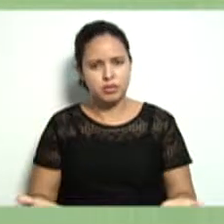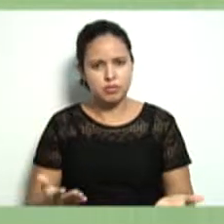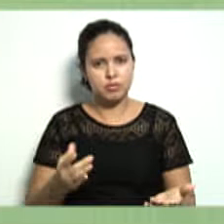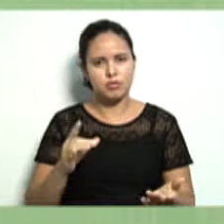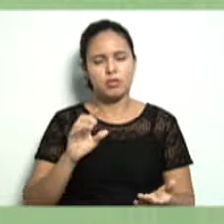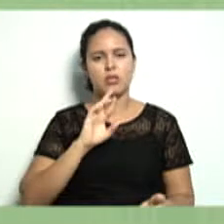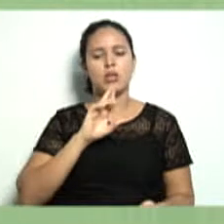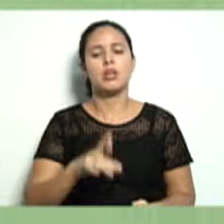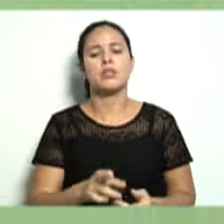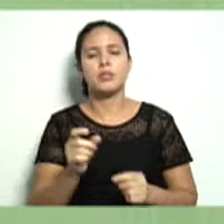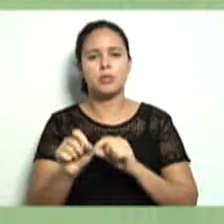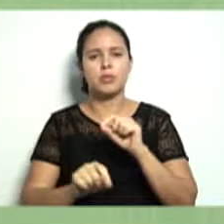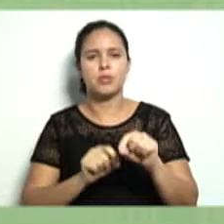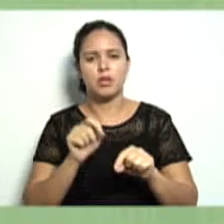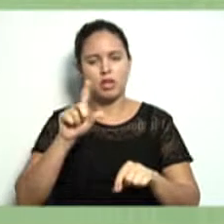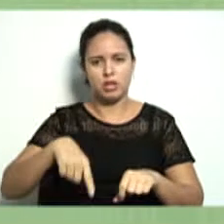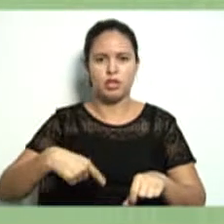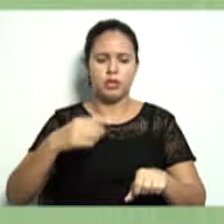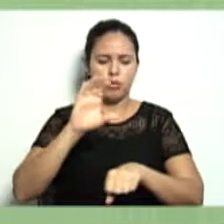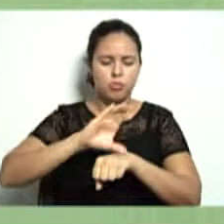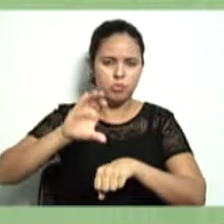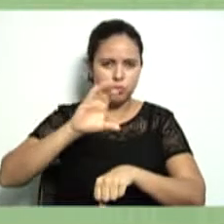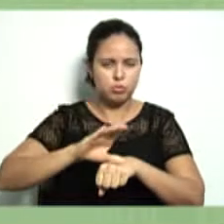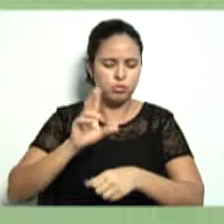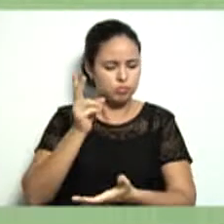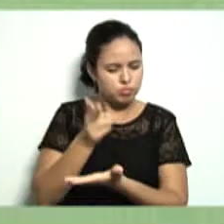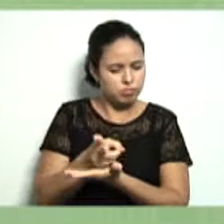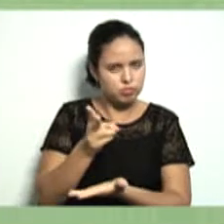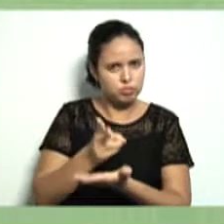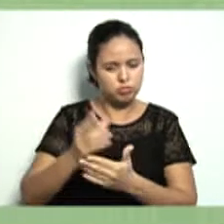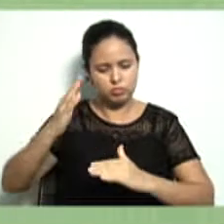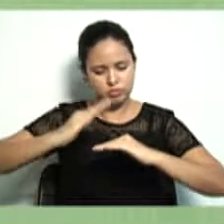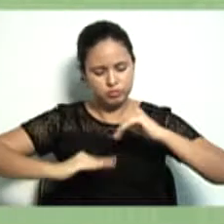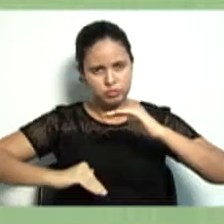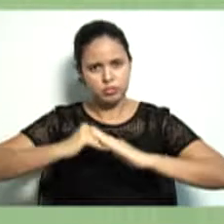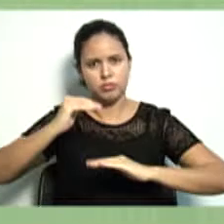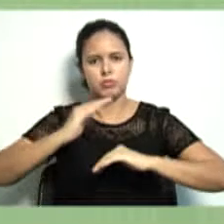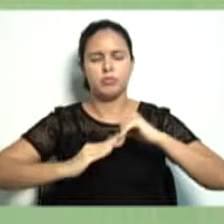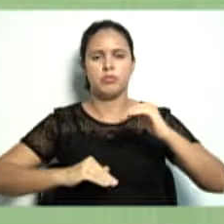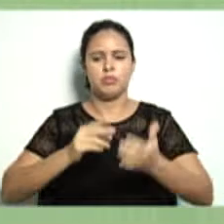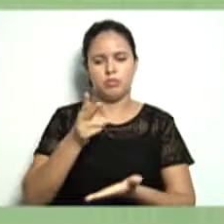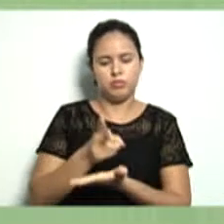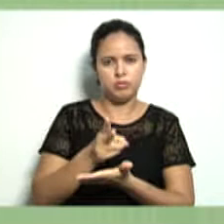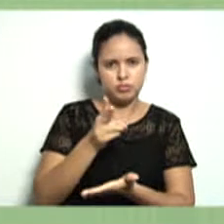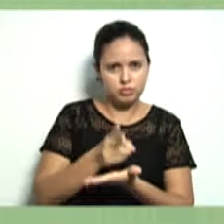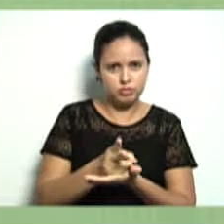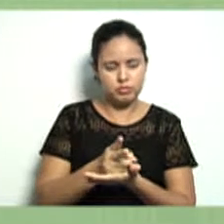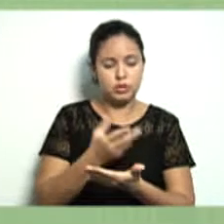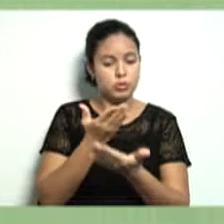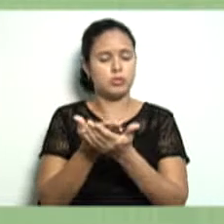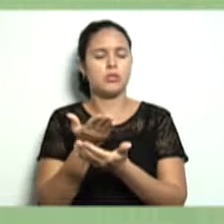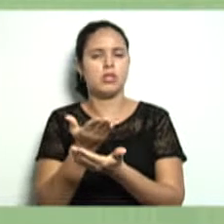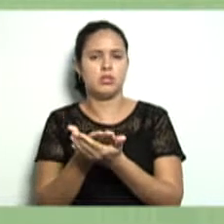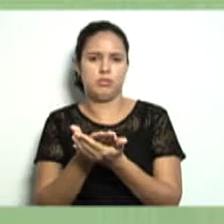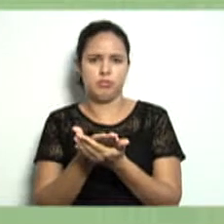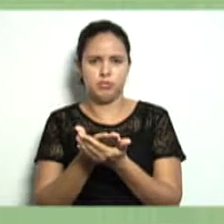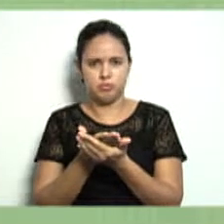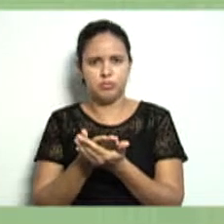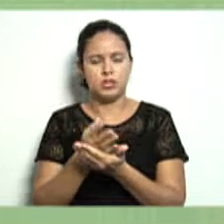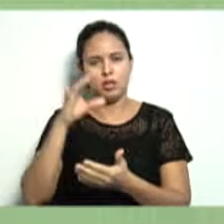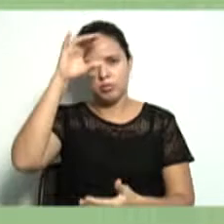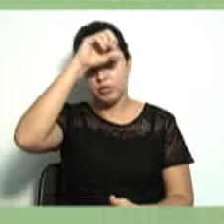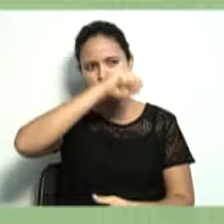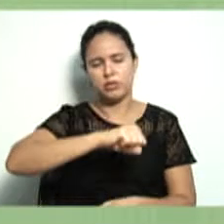é a formação continuada, qualificação, capacitação, é o quê? Estudar,